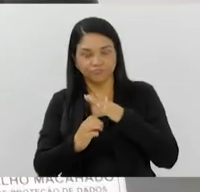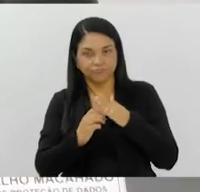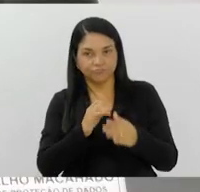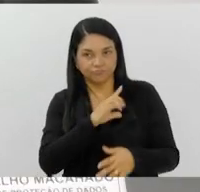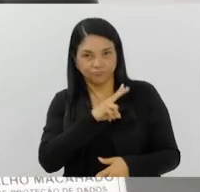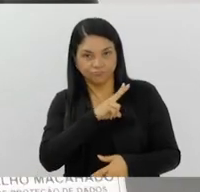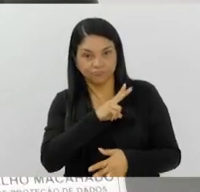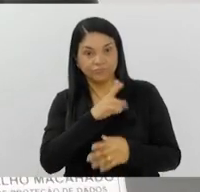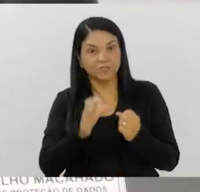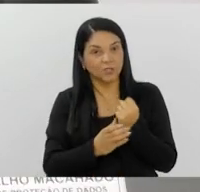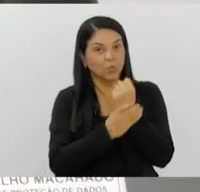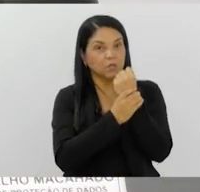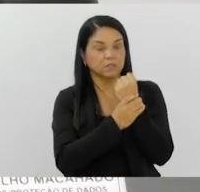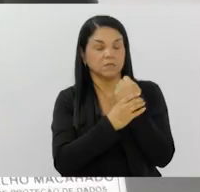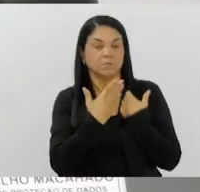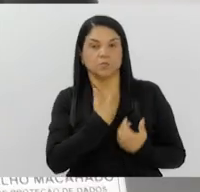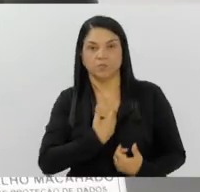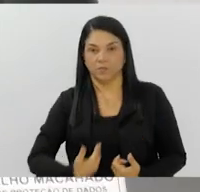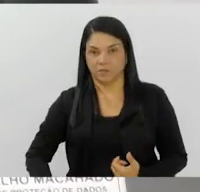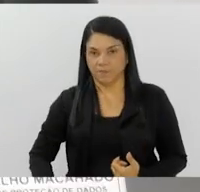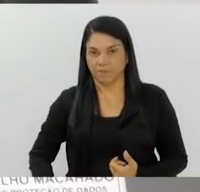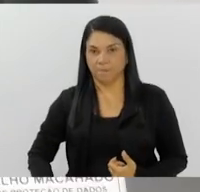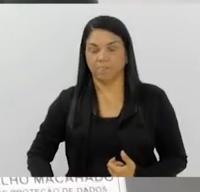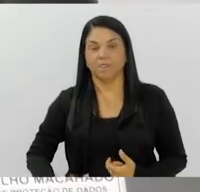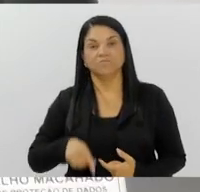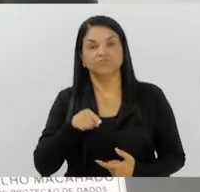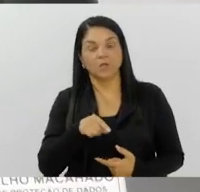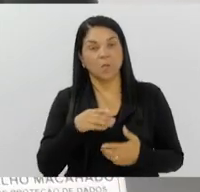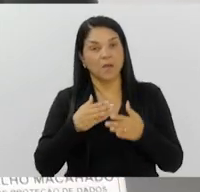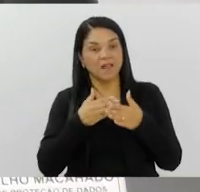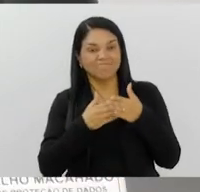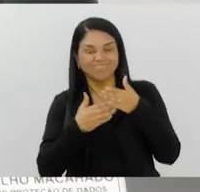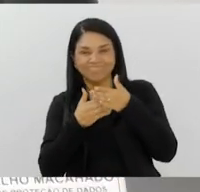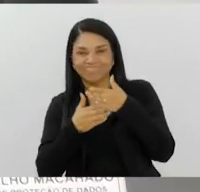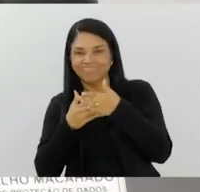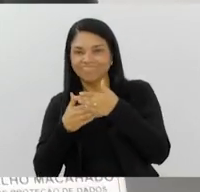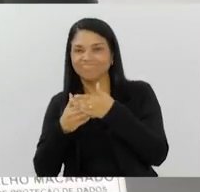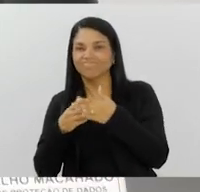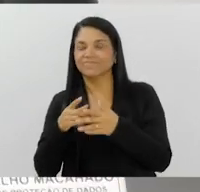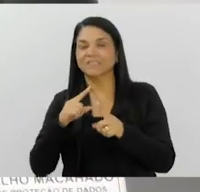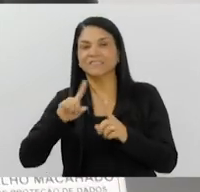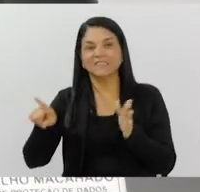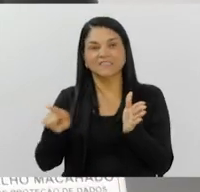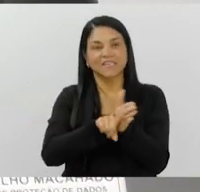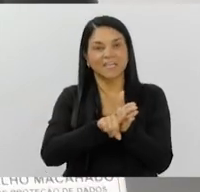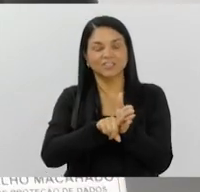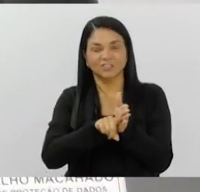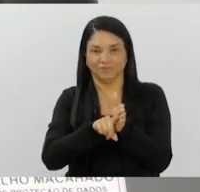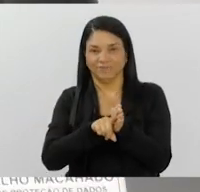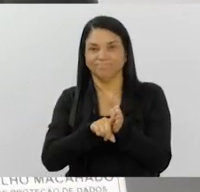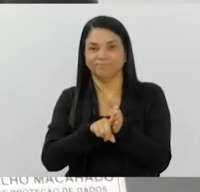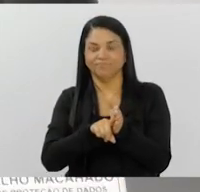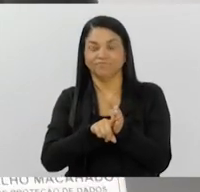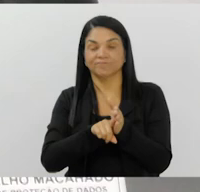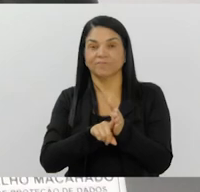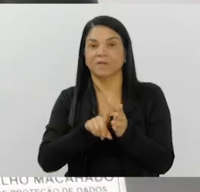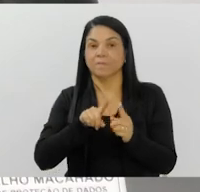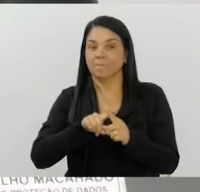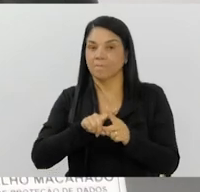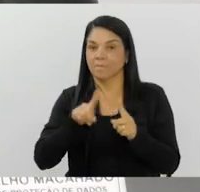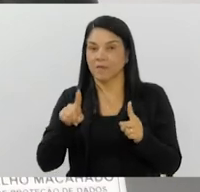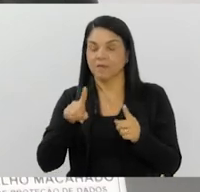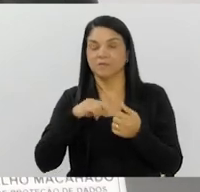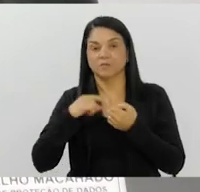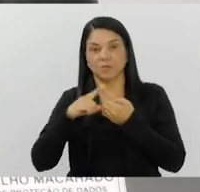Pública só que é uma eh e é uma delimitação negativa da competência com um porém né o parágrafo